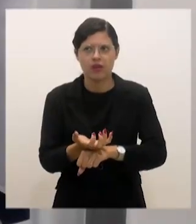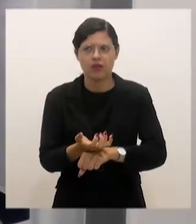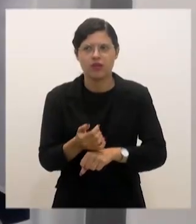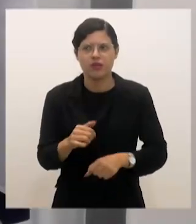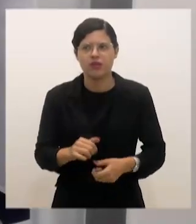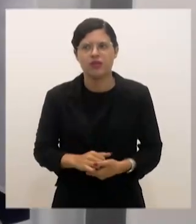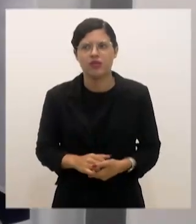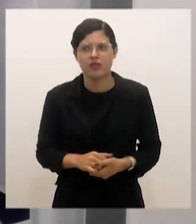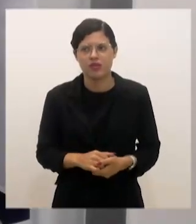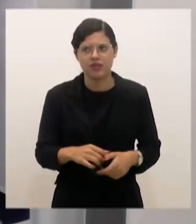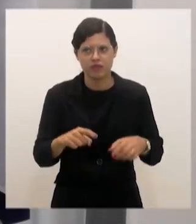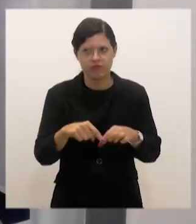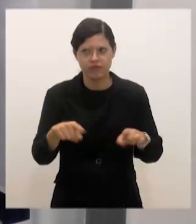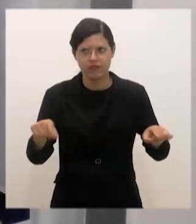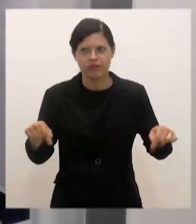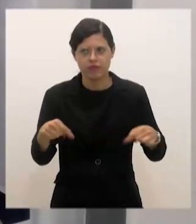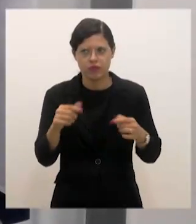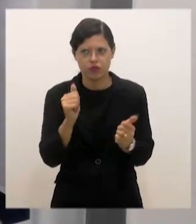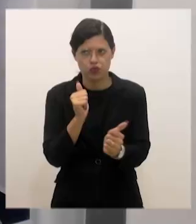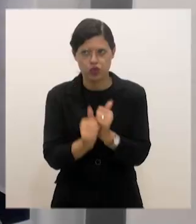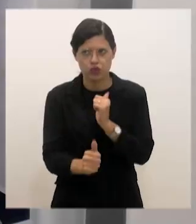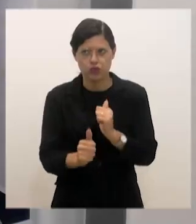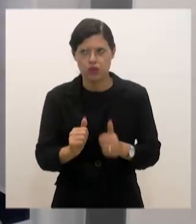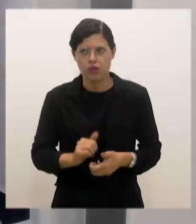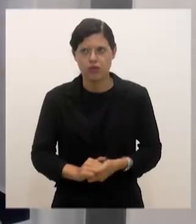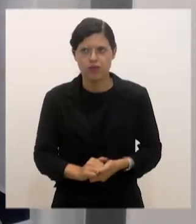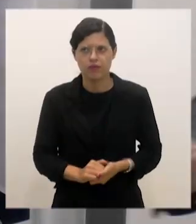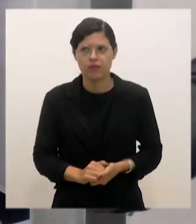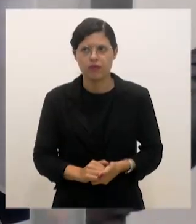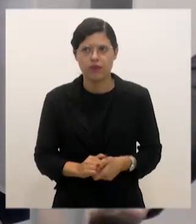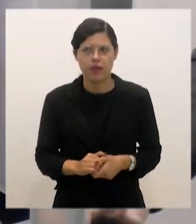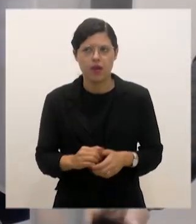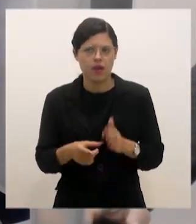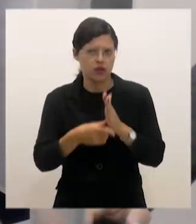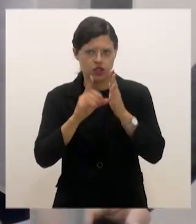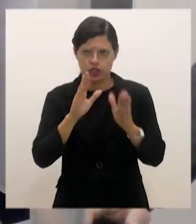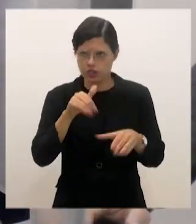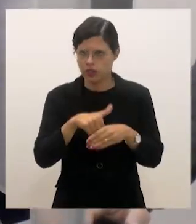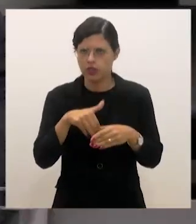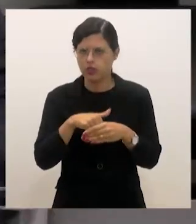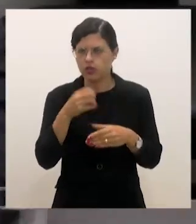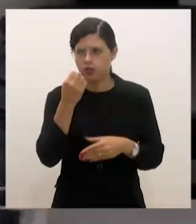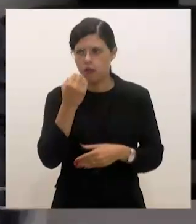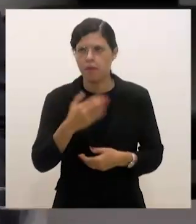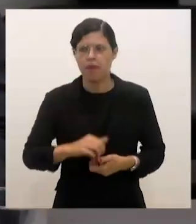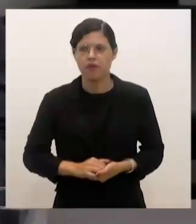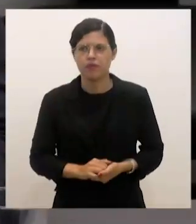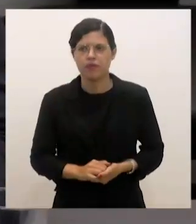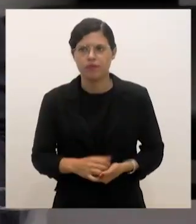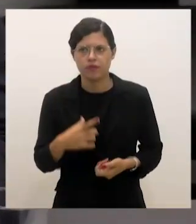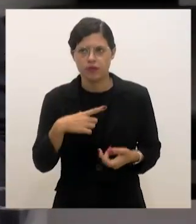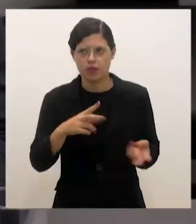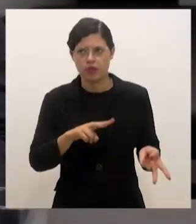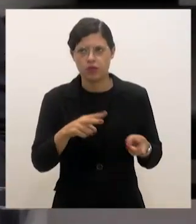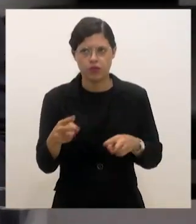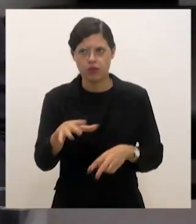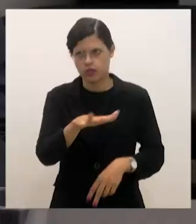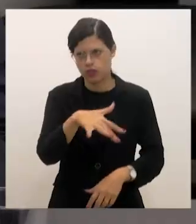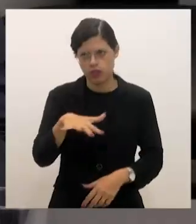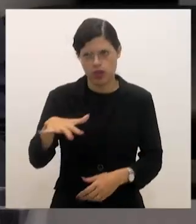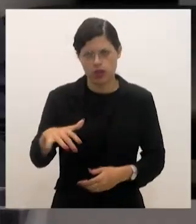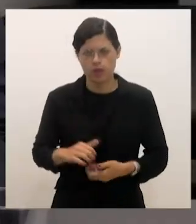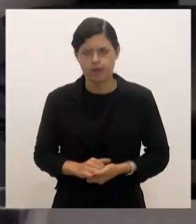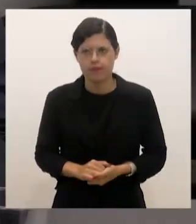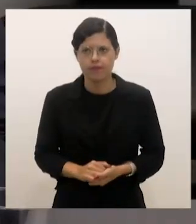Campinho de futebol, pelo obra que o de deputado praça. Chico Machado Na véspera explicou, da eleição, eles são muito bons. Existe transferência de área. Né?